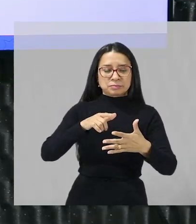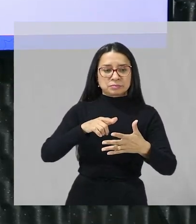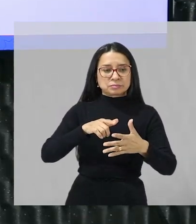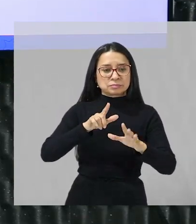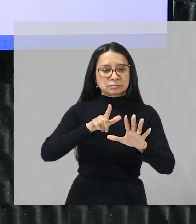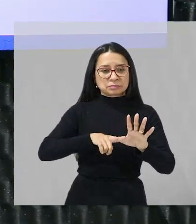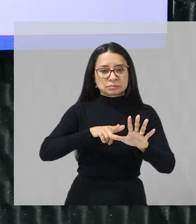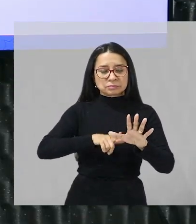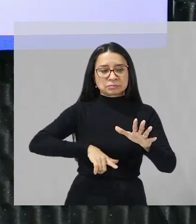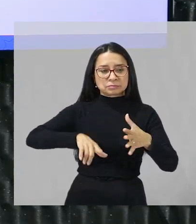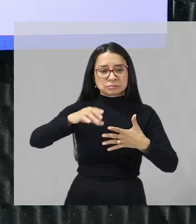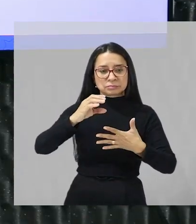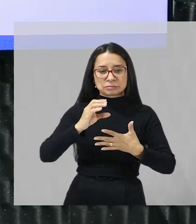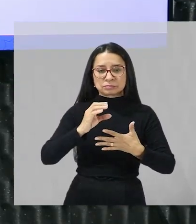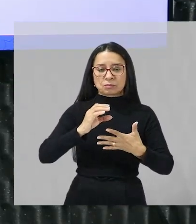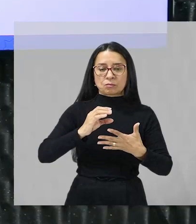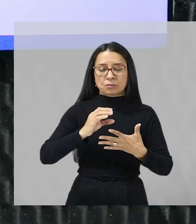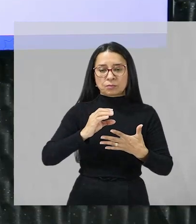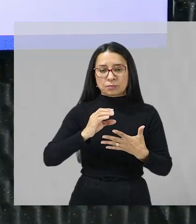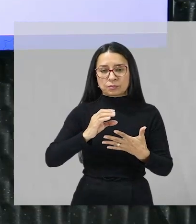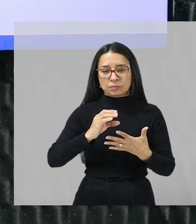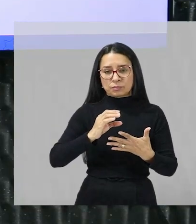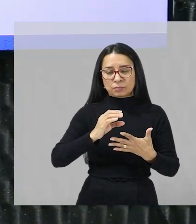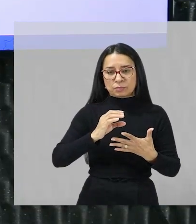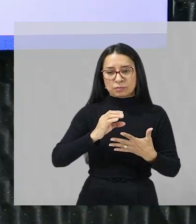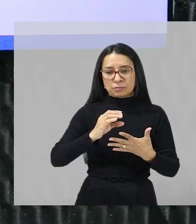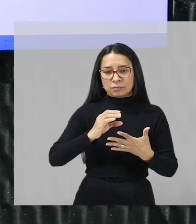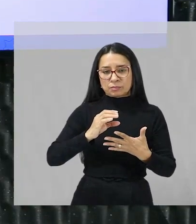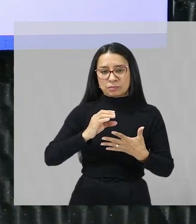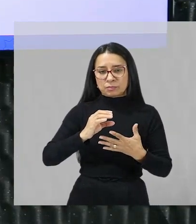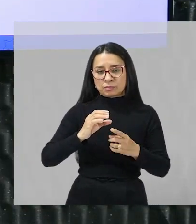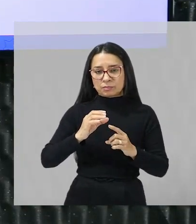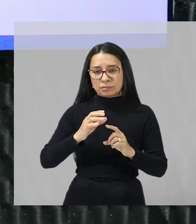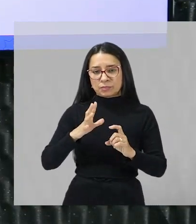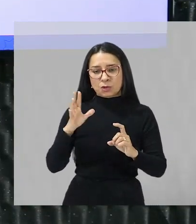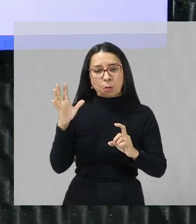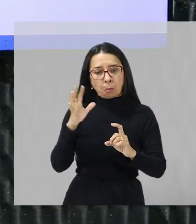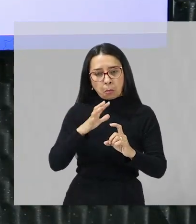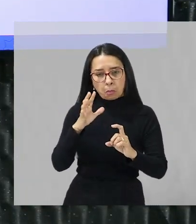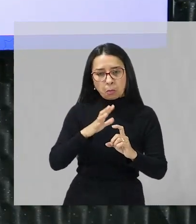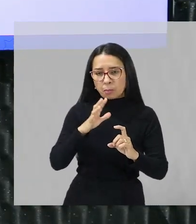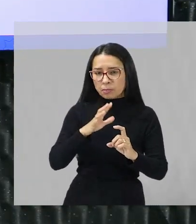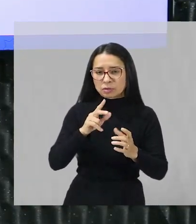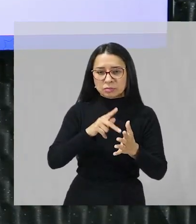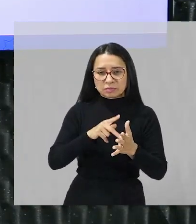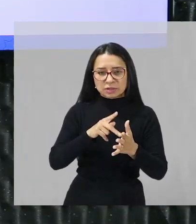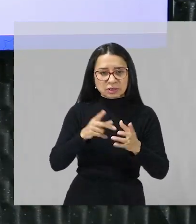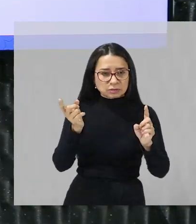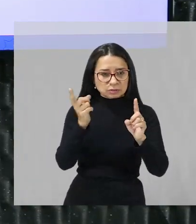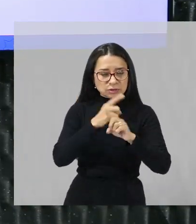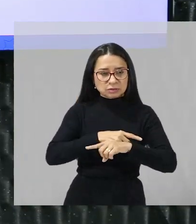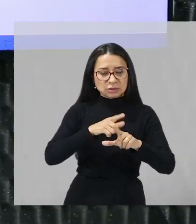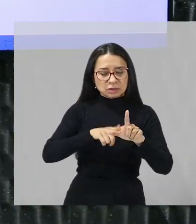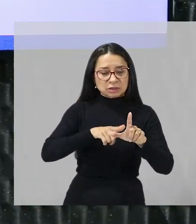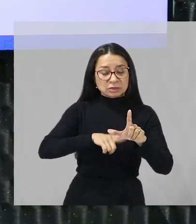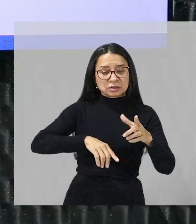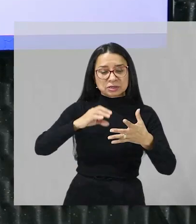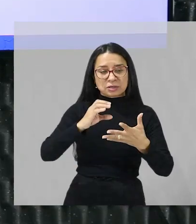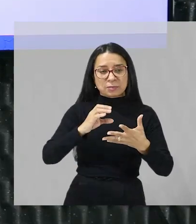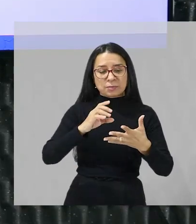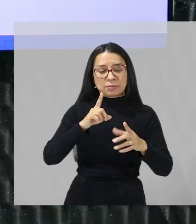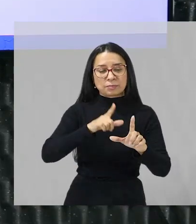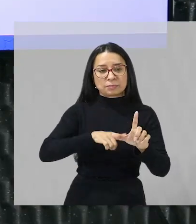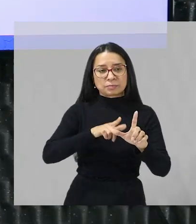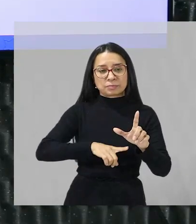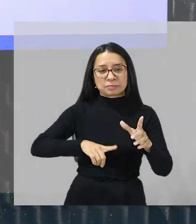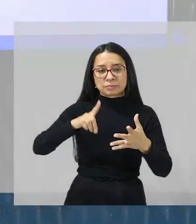em que existem grupos interraciais vivendo em harmonia. Não, mas aí não seria um mito, seria uma verdade, né? Contraditória a letra C. Letra D. A